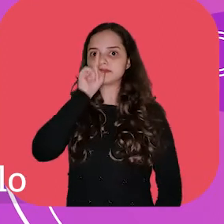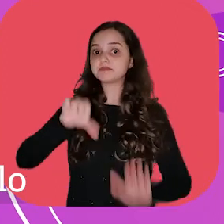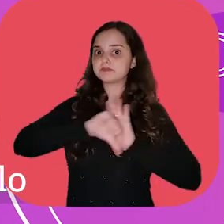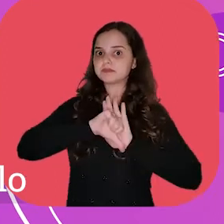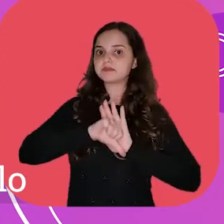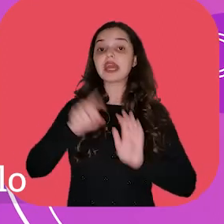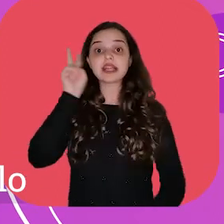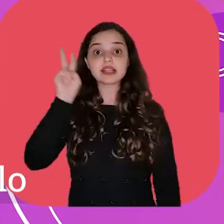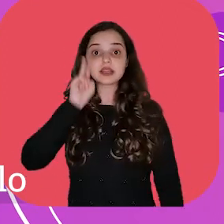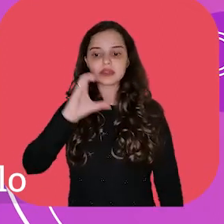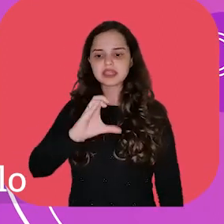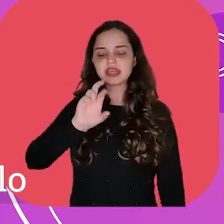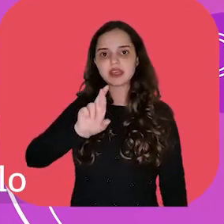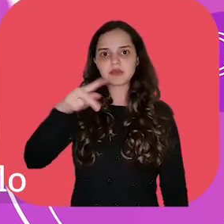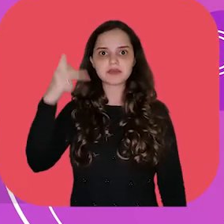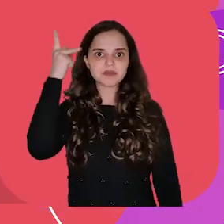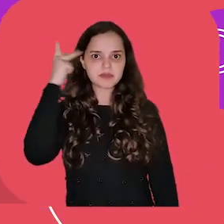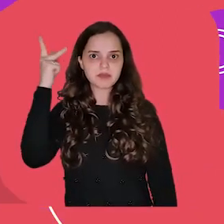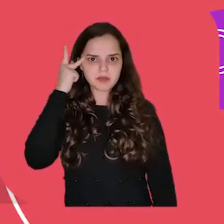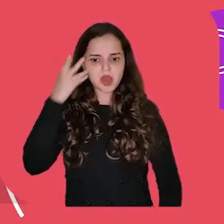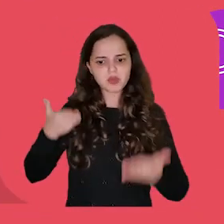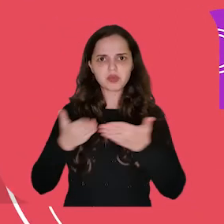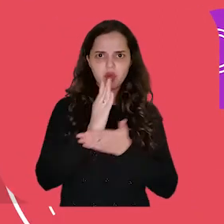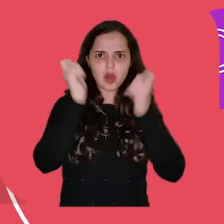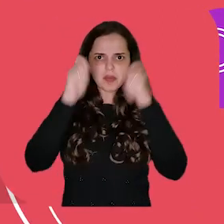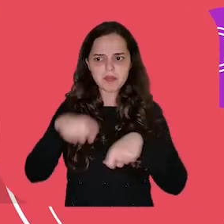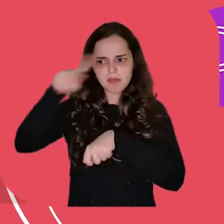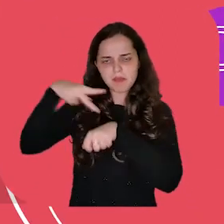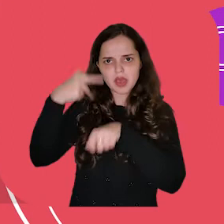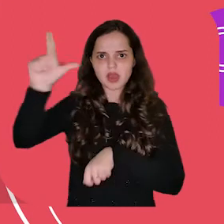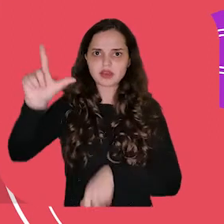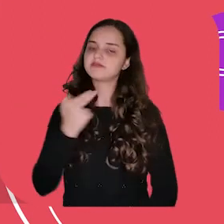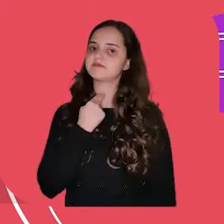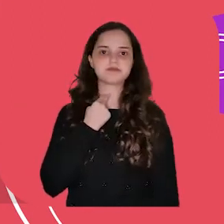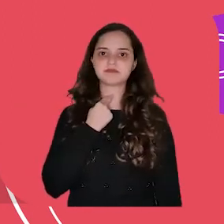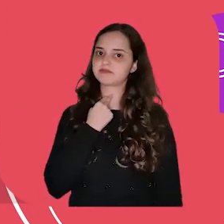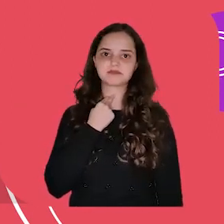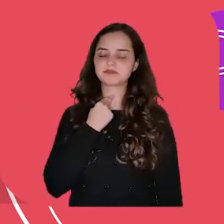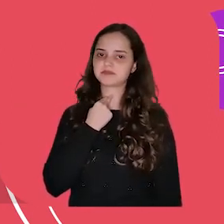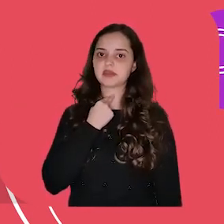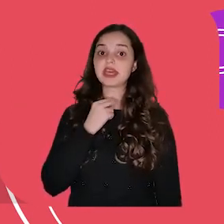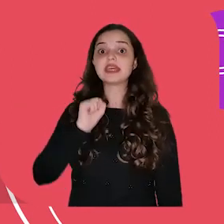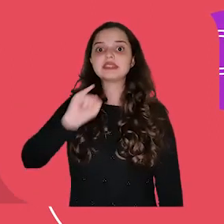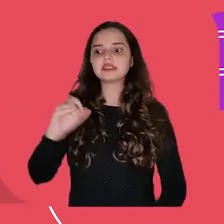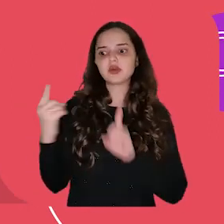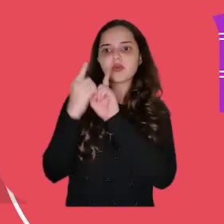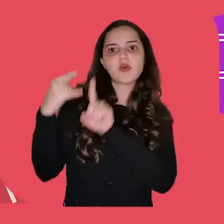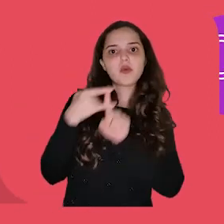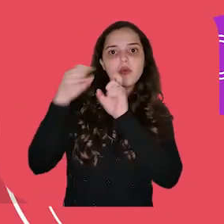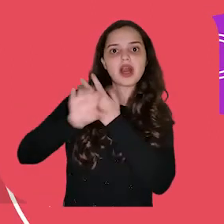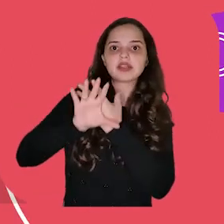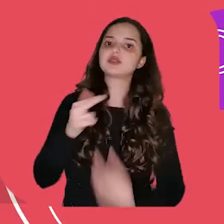como psicóloga no CRP São Paulo não autoriza o exercício profissional no exterior, mesmo se o atendimento